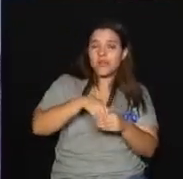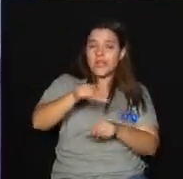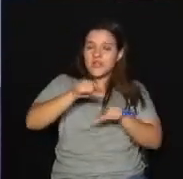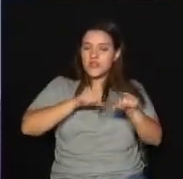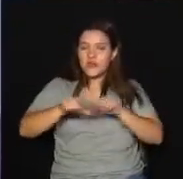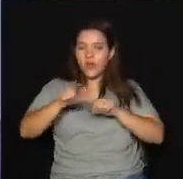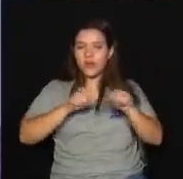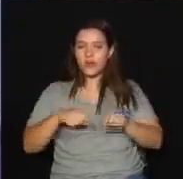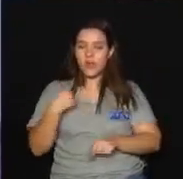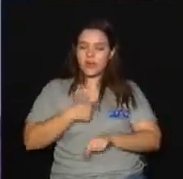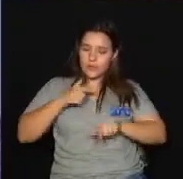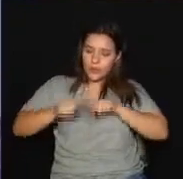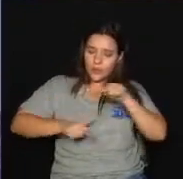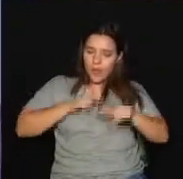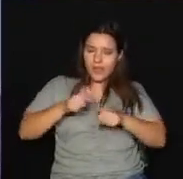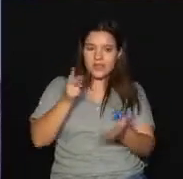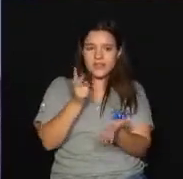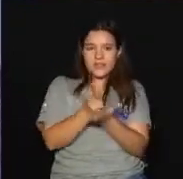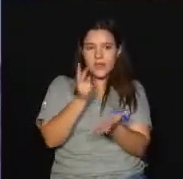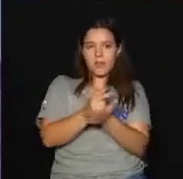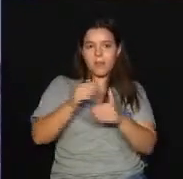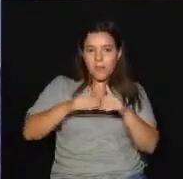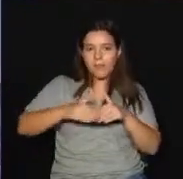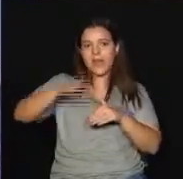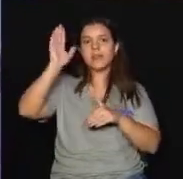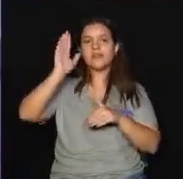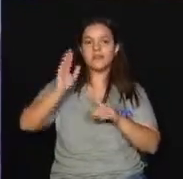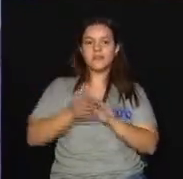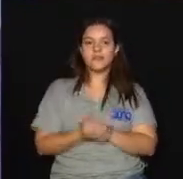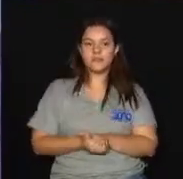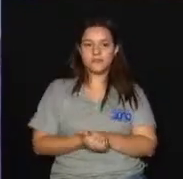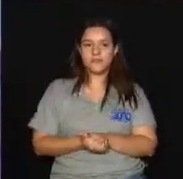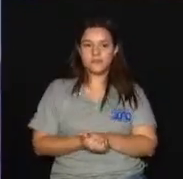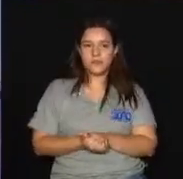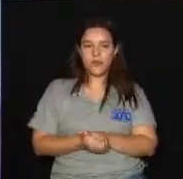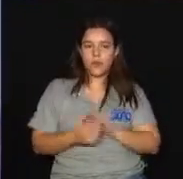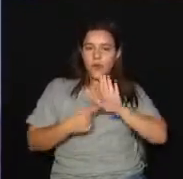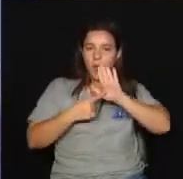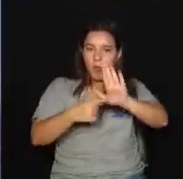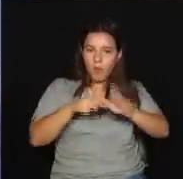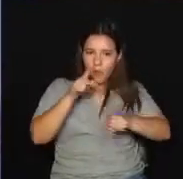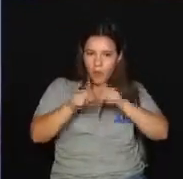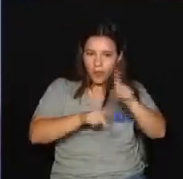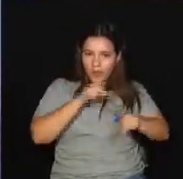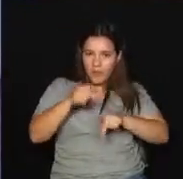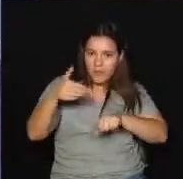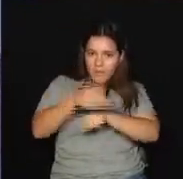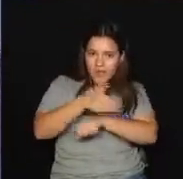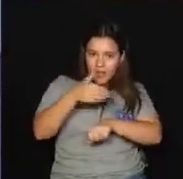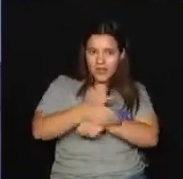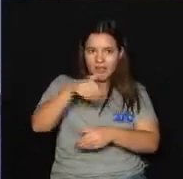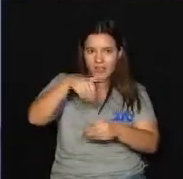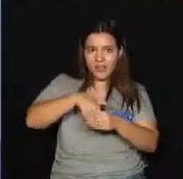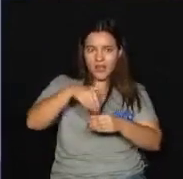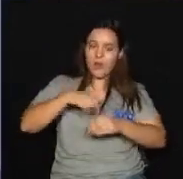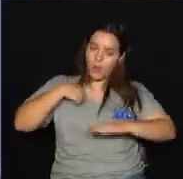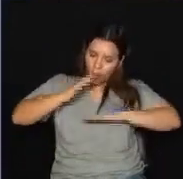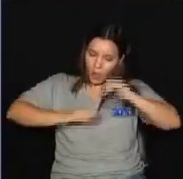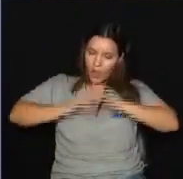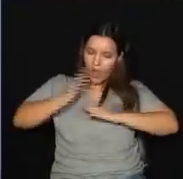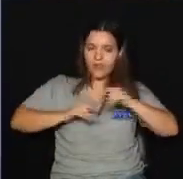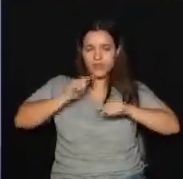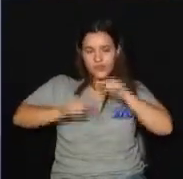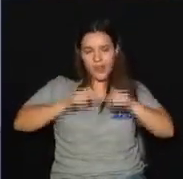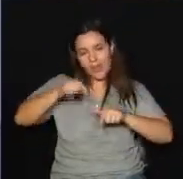eleição. E trabalhar cada vez mais, porque o que convence a população a participar do processo político é o trabalho. Isso